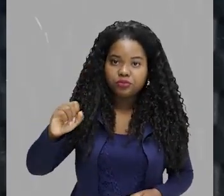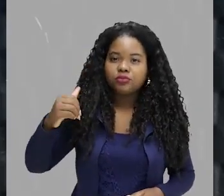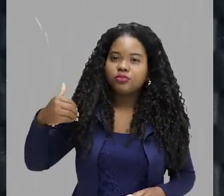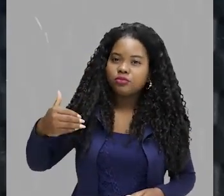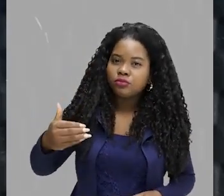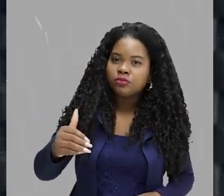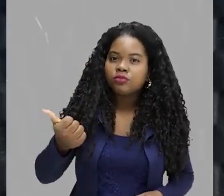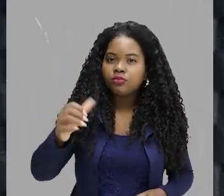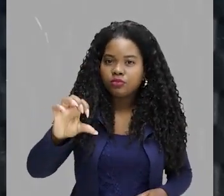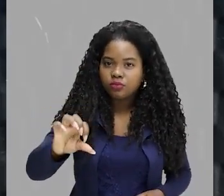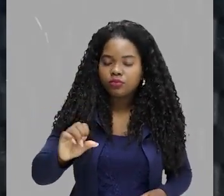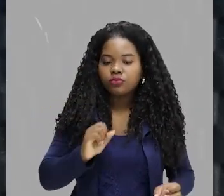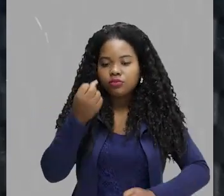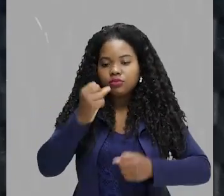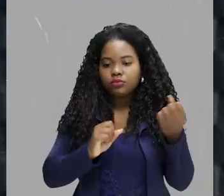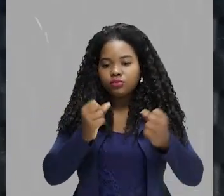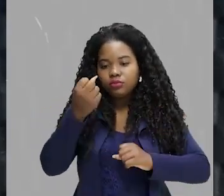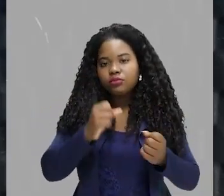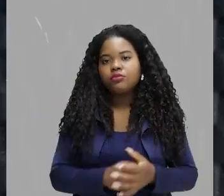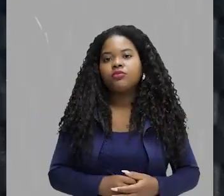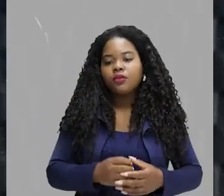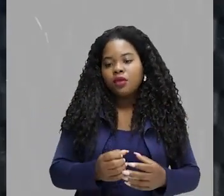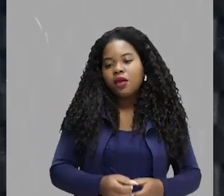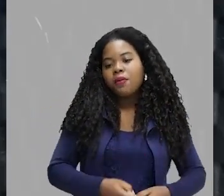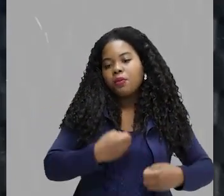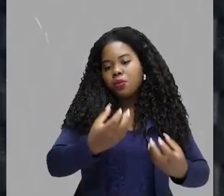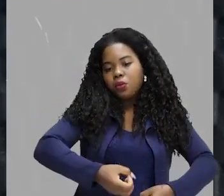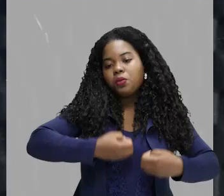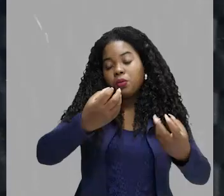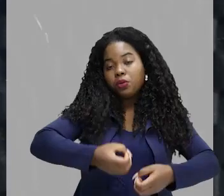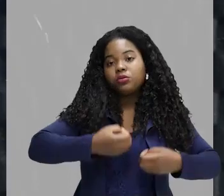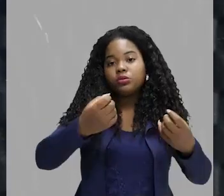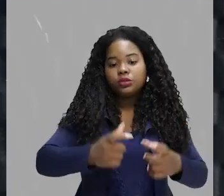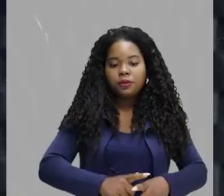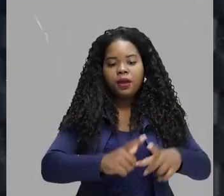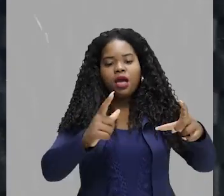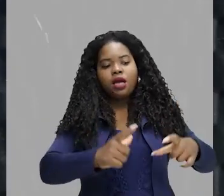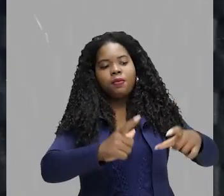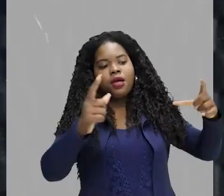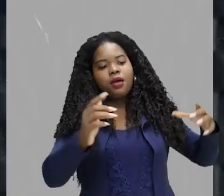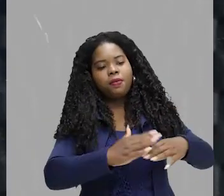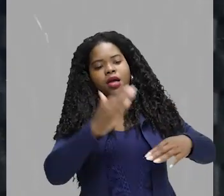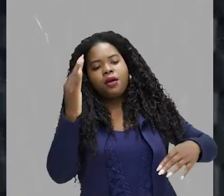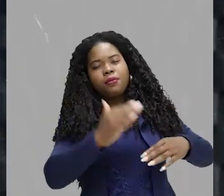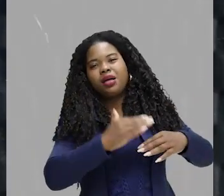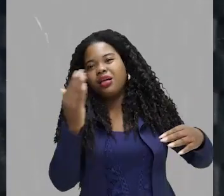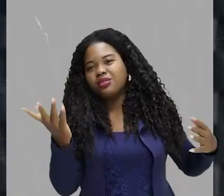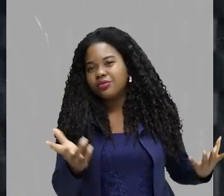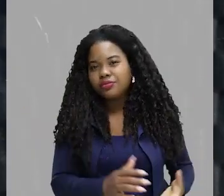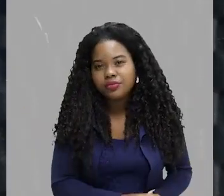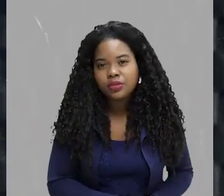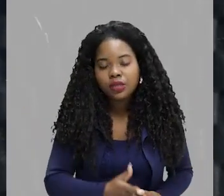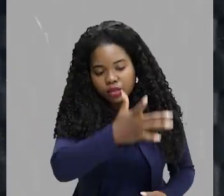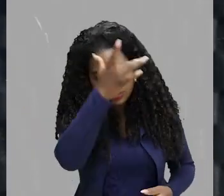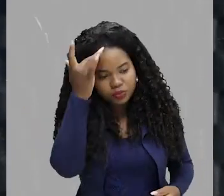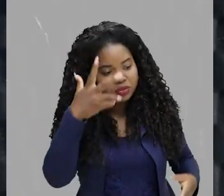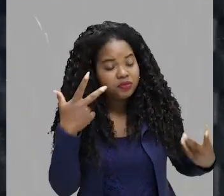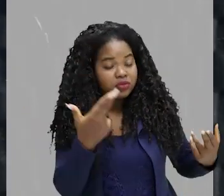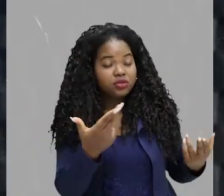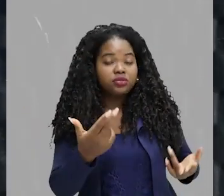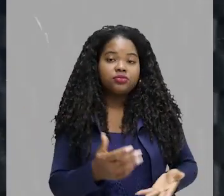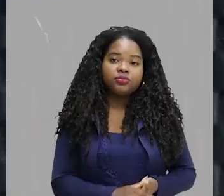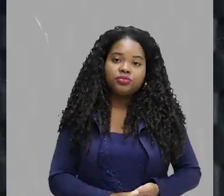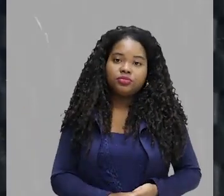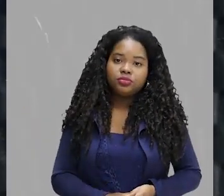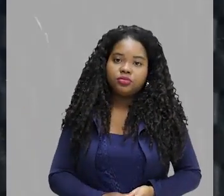quando a indústria começou a prosperar e a produzir mais e mais, o pessoal pensou que fosse a mesma coisa. Ou quis ter essa